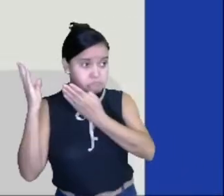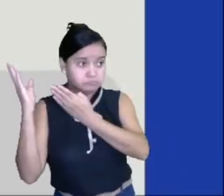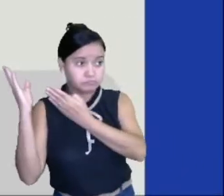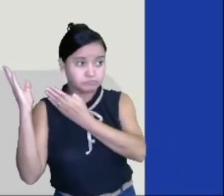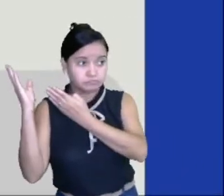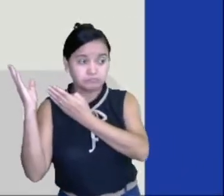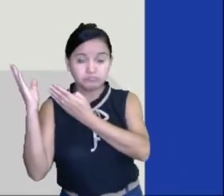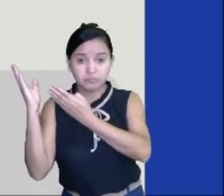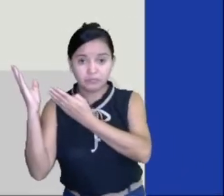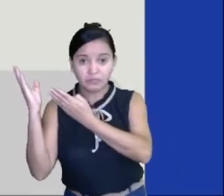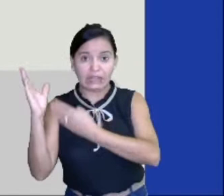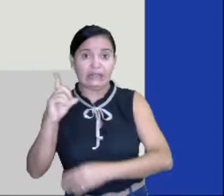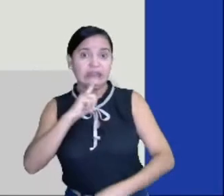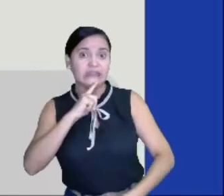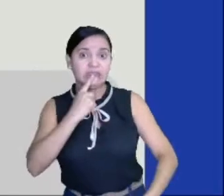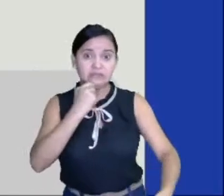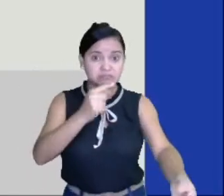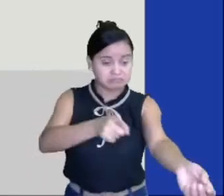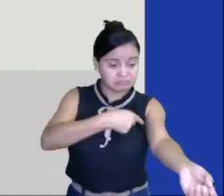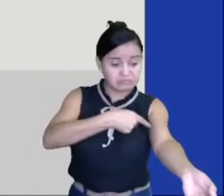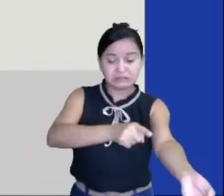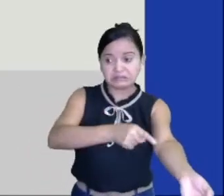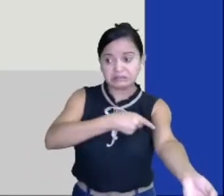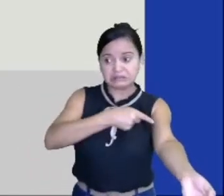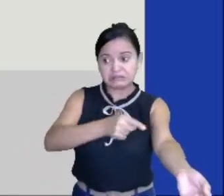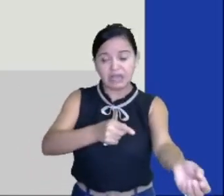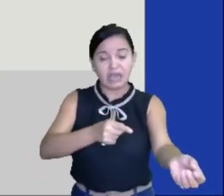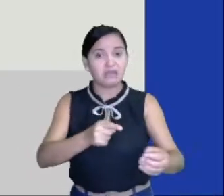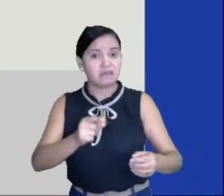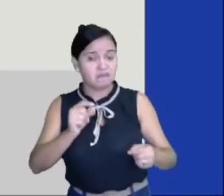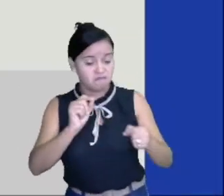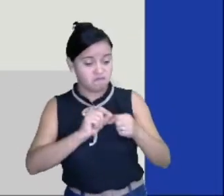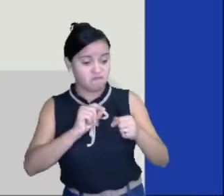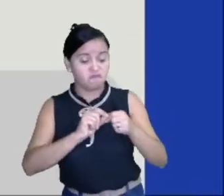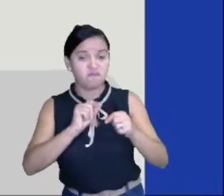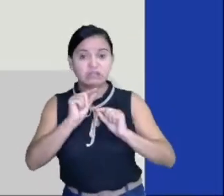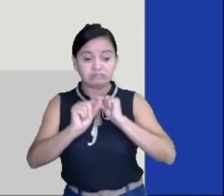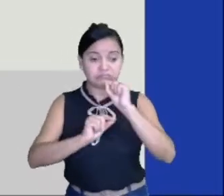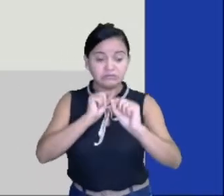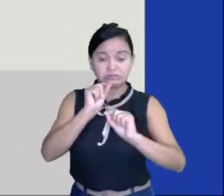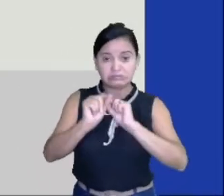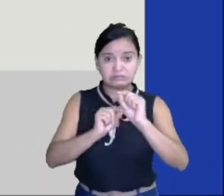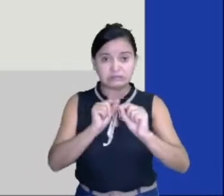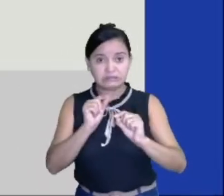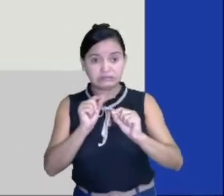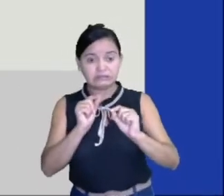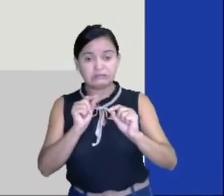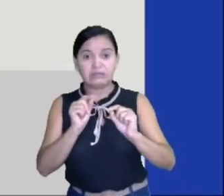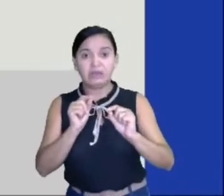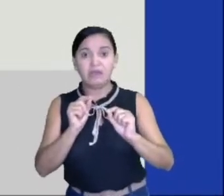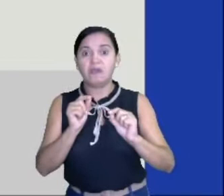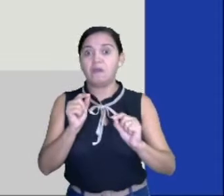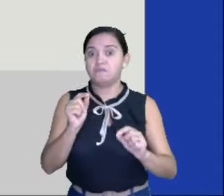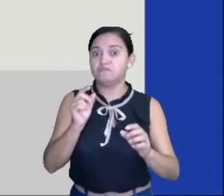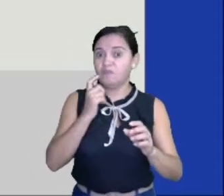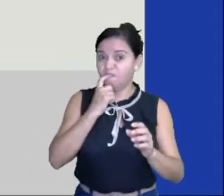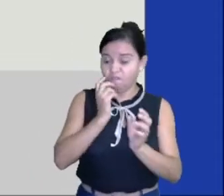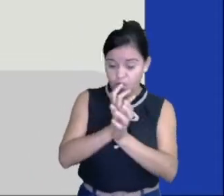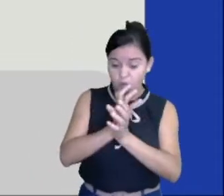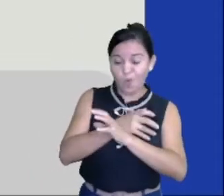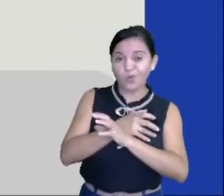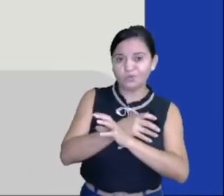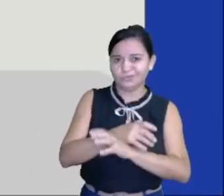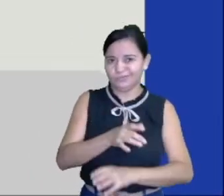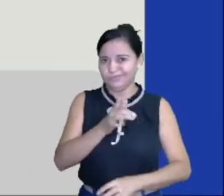surge um coágulo sanguíneo. Esse coágulo ele vai ficar entre as partes do osso